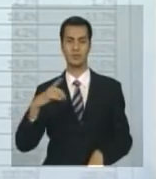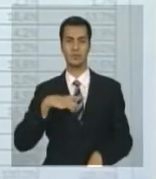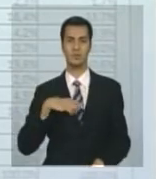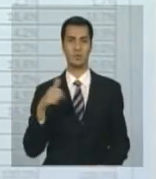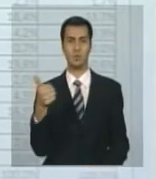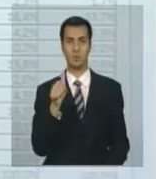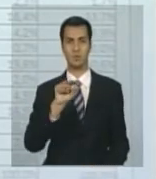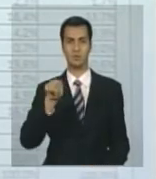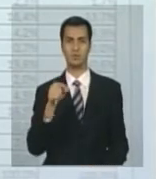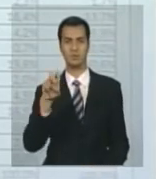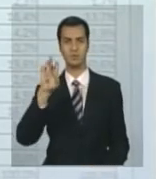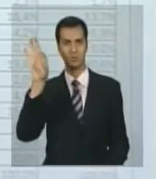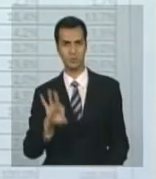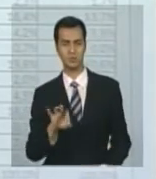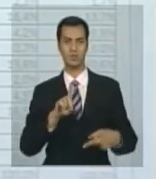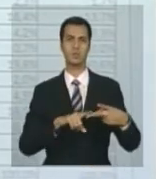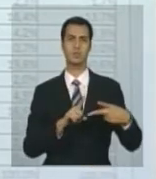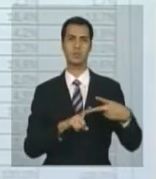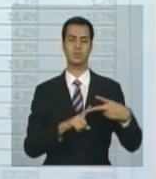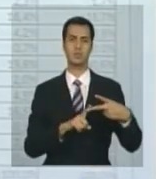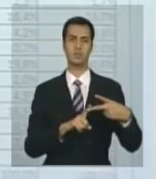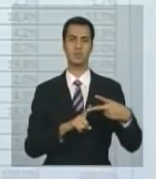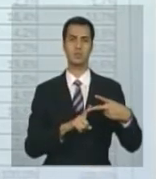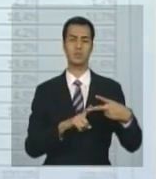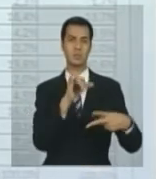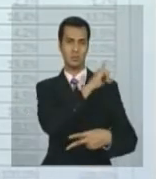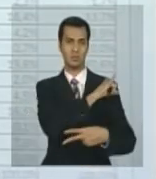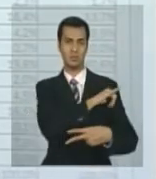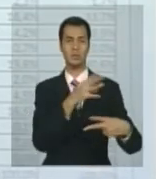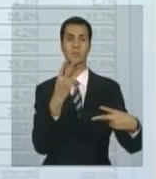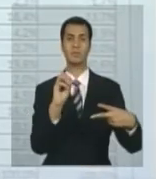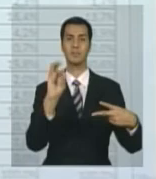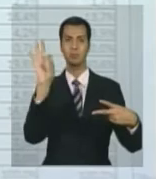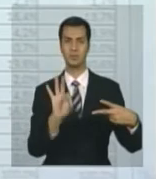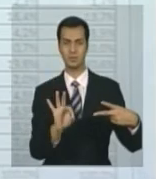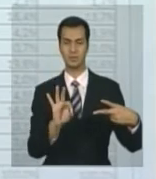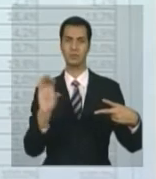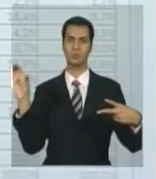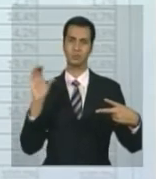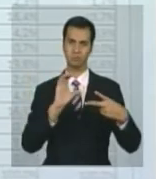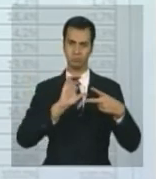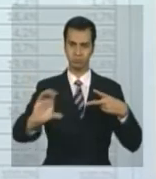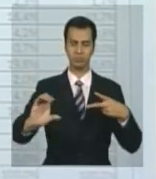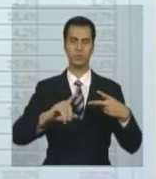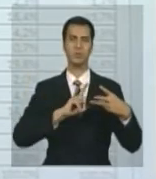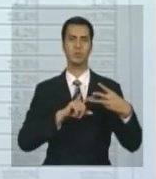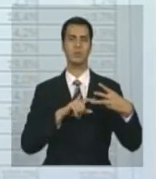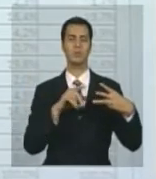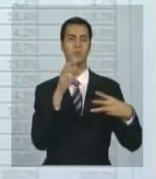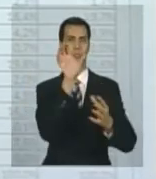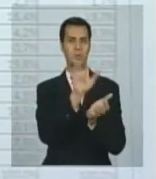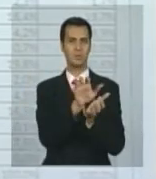11,5%. Rio de Janeiro recebeu do pago 30%. Pernambuco recebeu